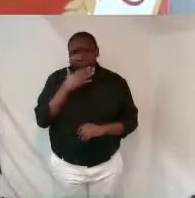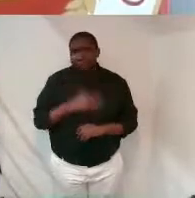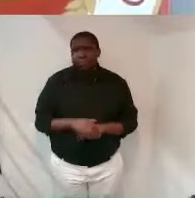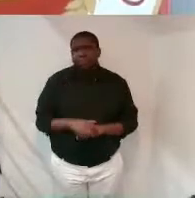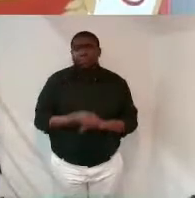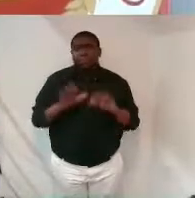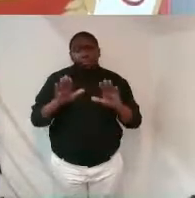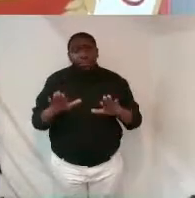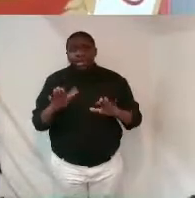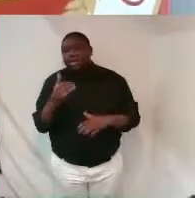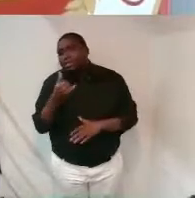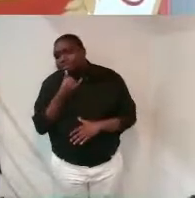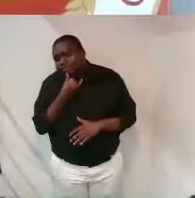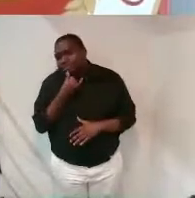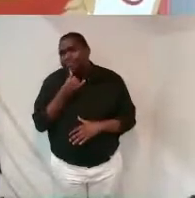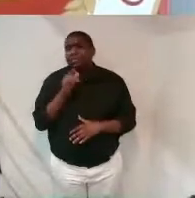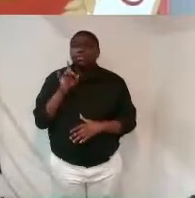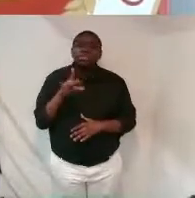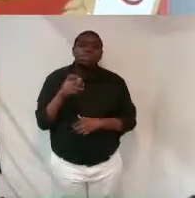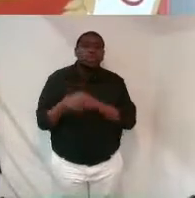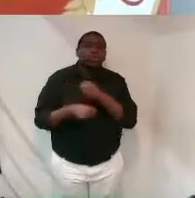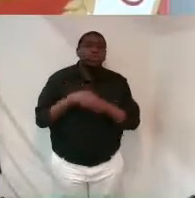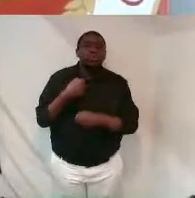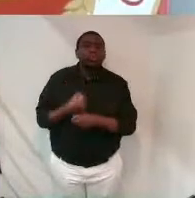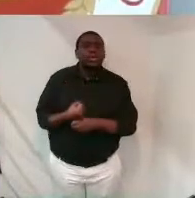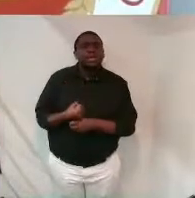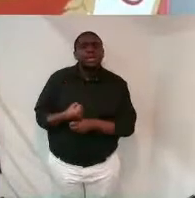infelizmente, é só no ano de